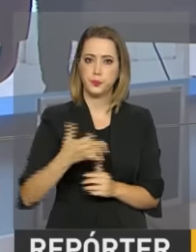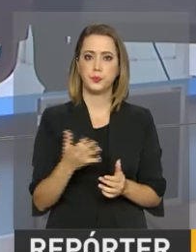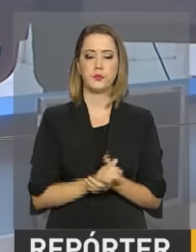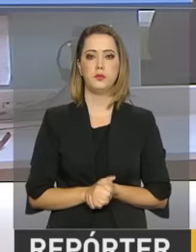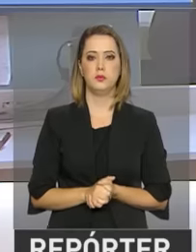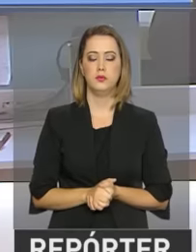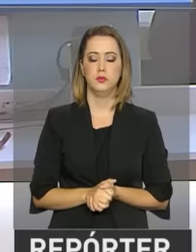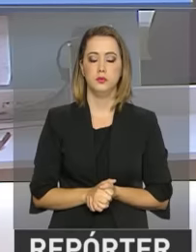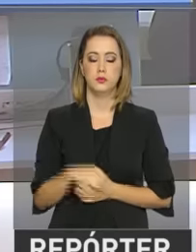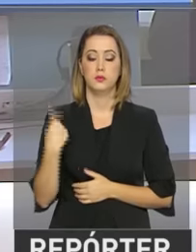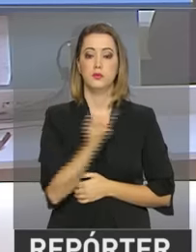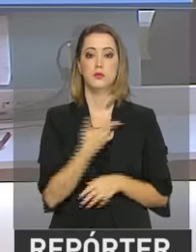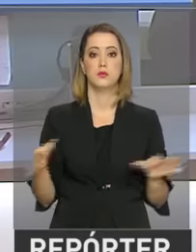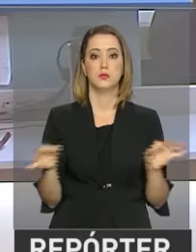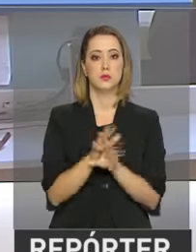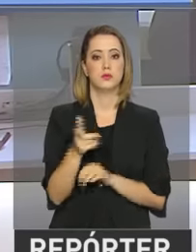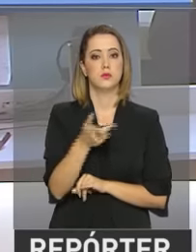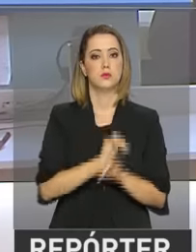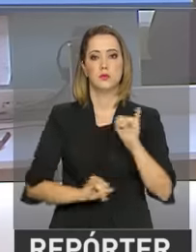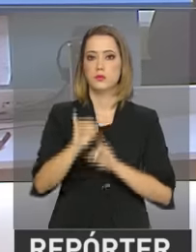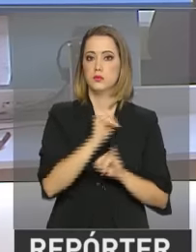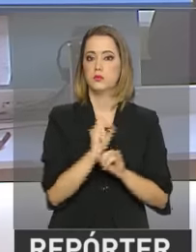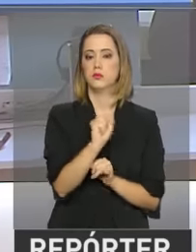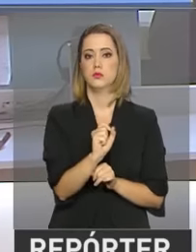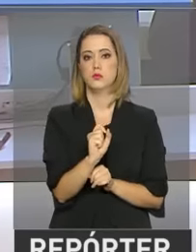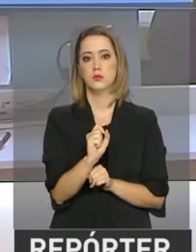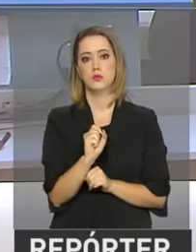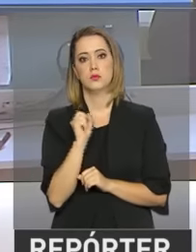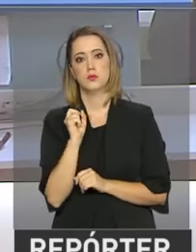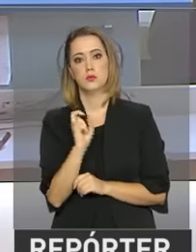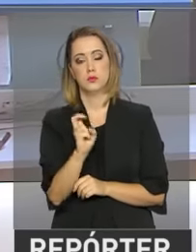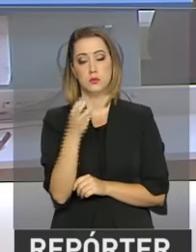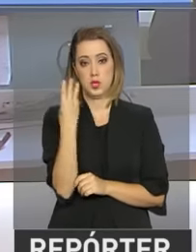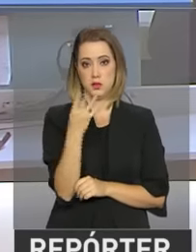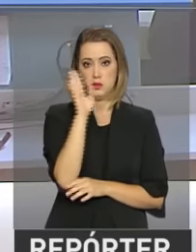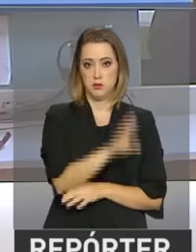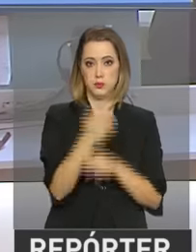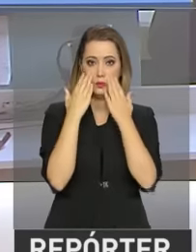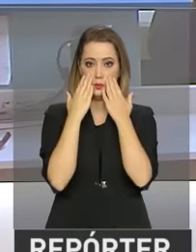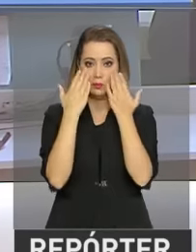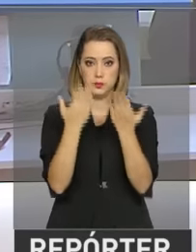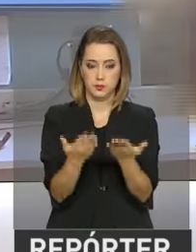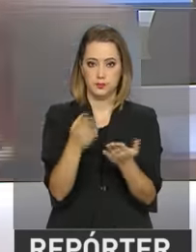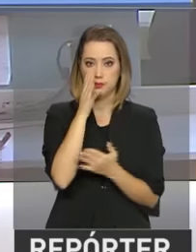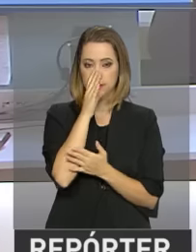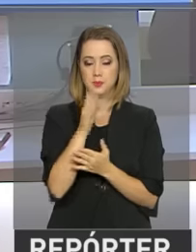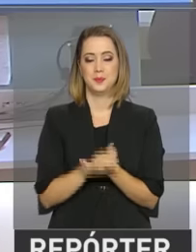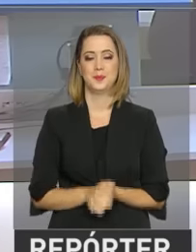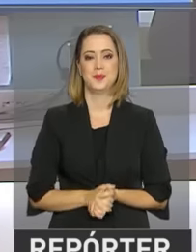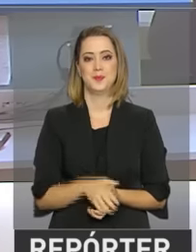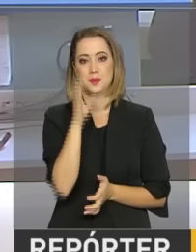6,58 e nós ficamos por aqui podemos voltar a qualquer momento com outras informações ou às 3 da tarde na próxima edição do repórter